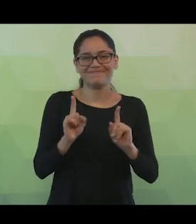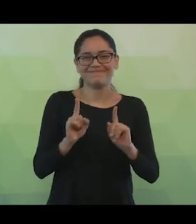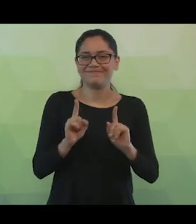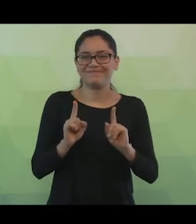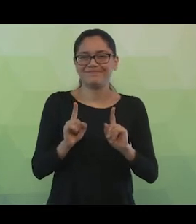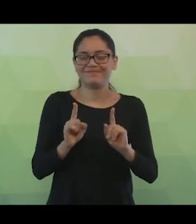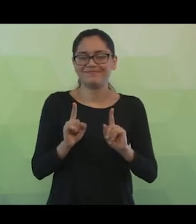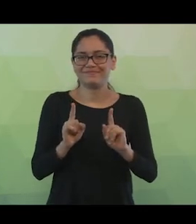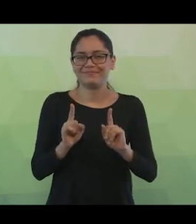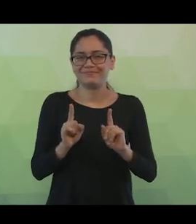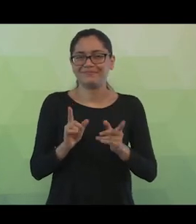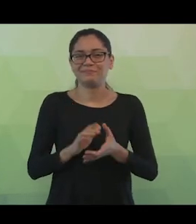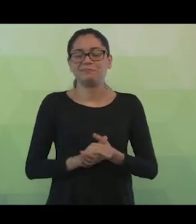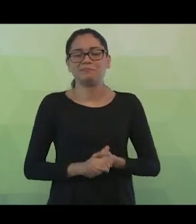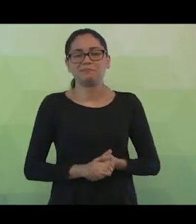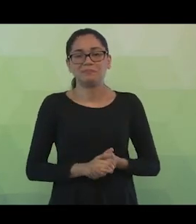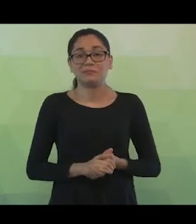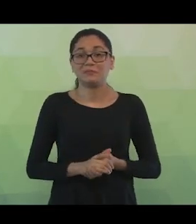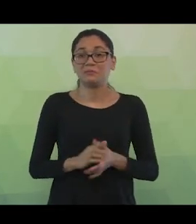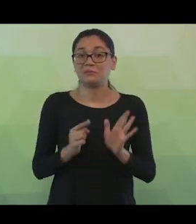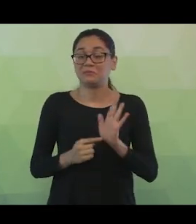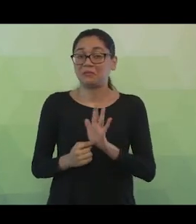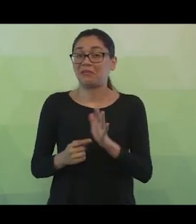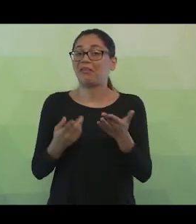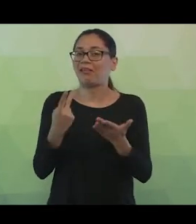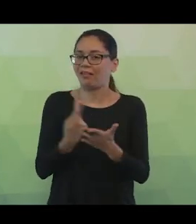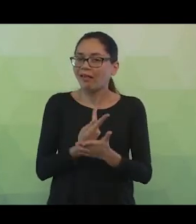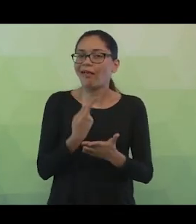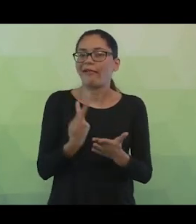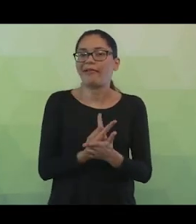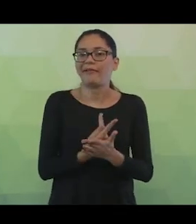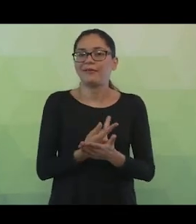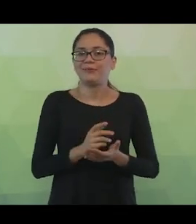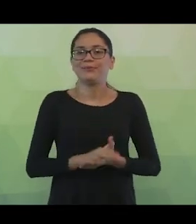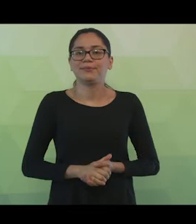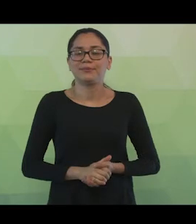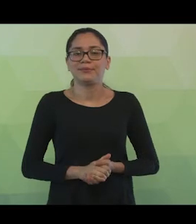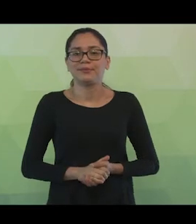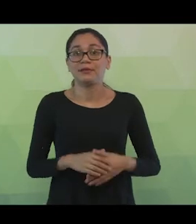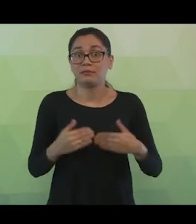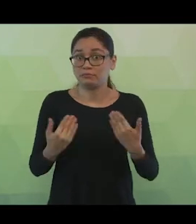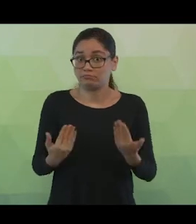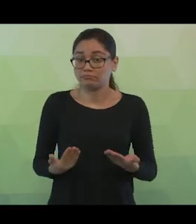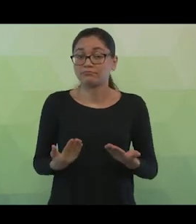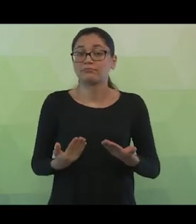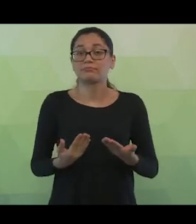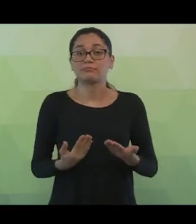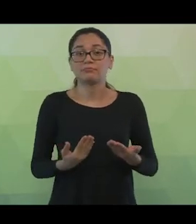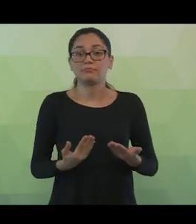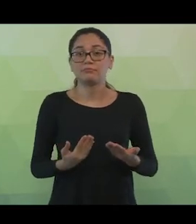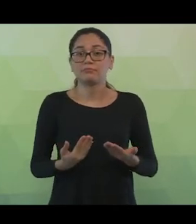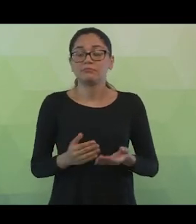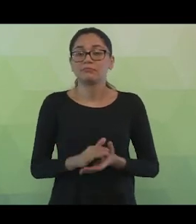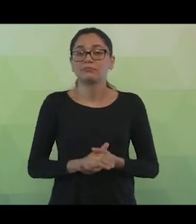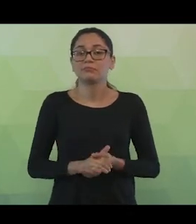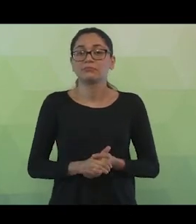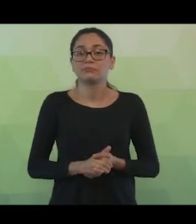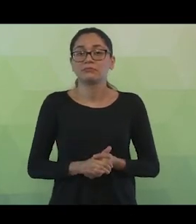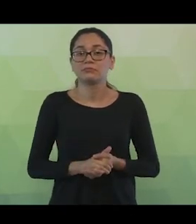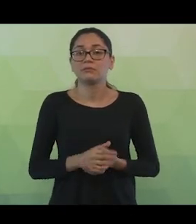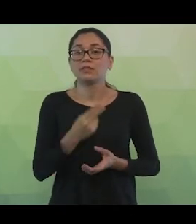que a gente gostaria que aparecesse. Então, no caso, devemos estar definindo